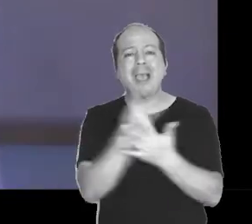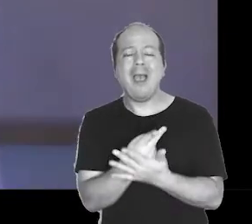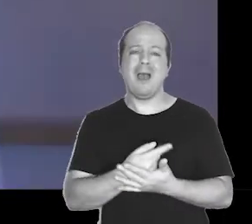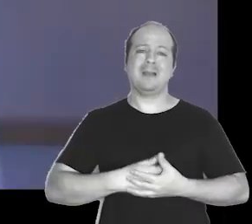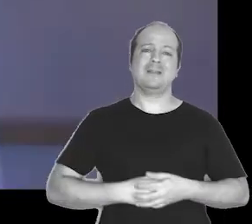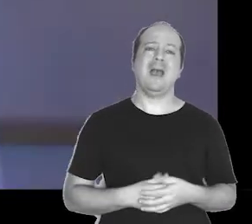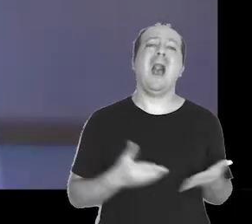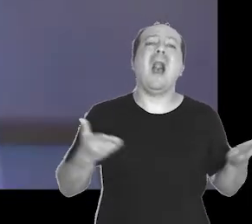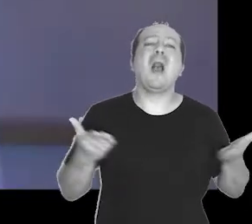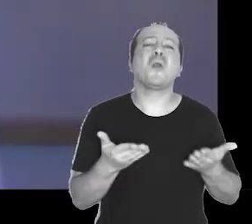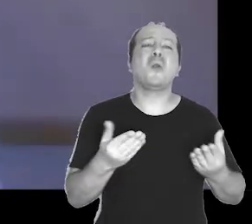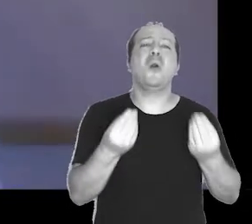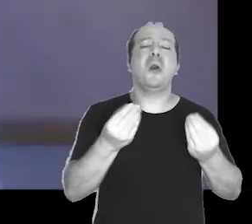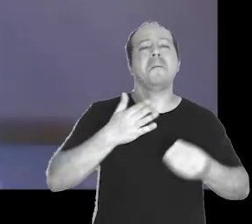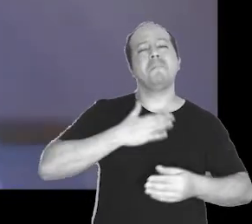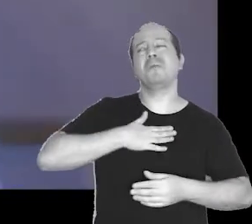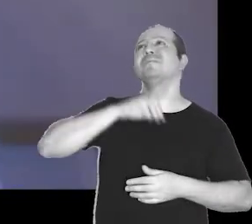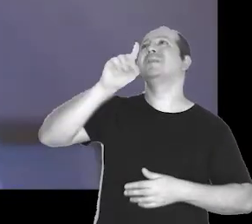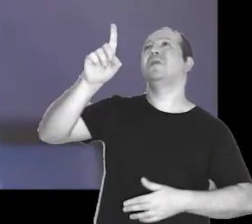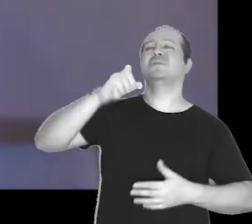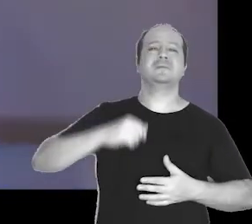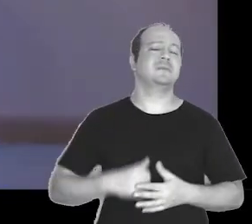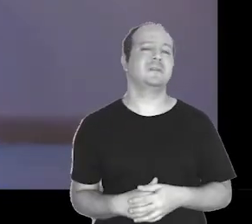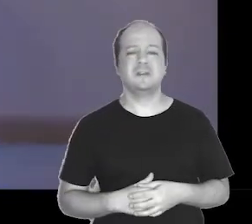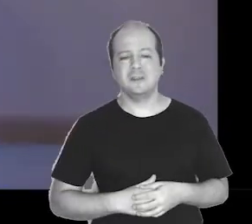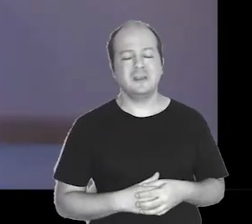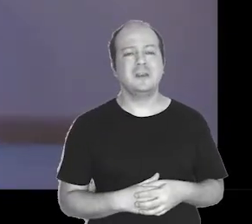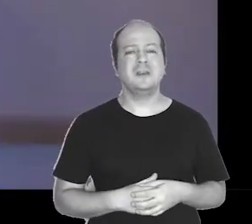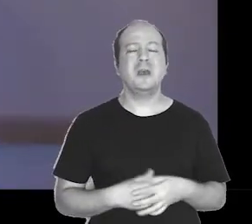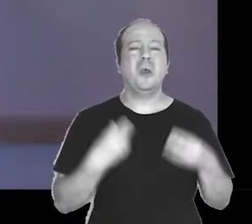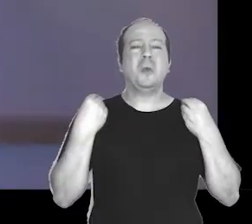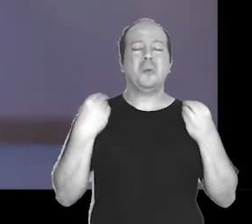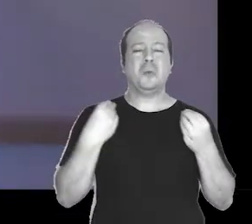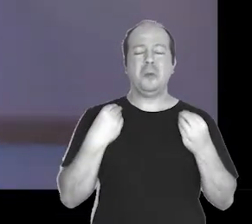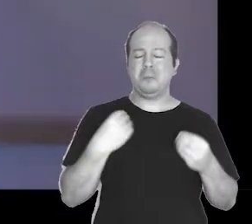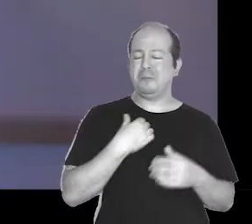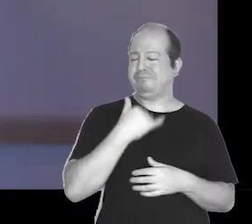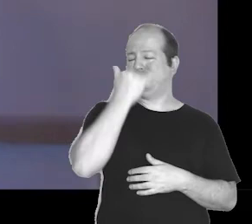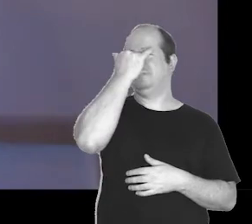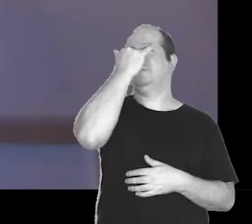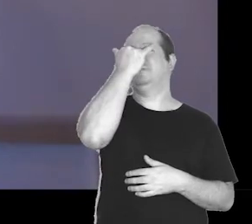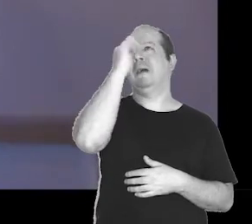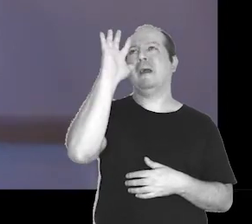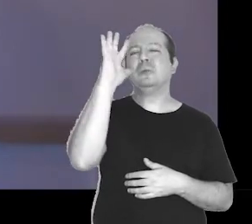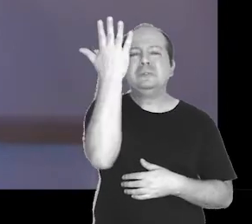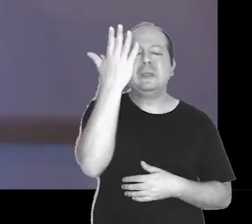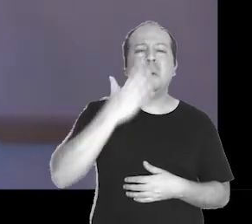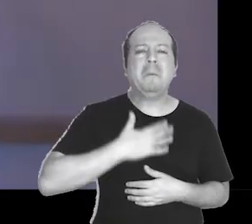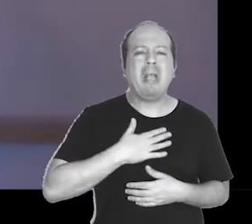E agora, meu Deus, como eu fui cair nessa armadilha.